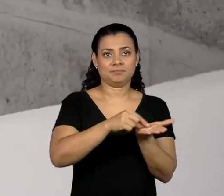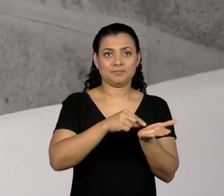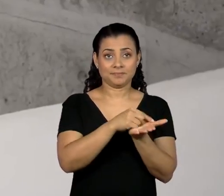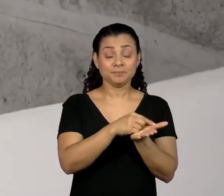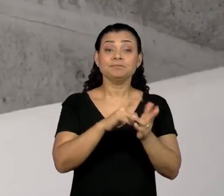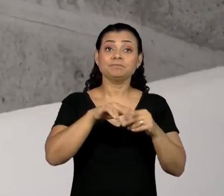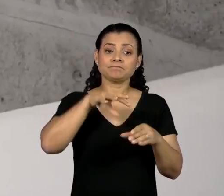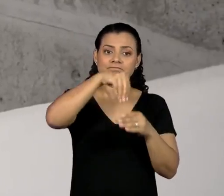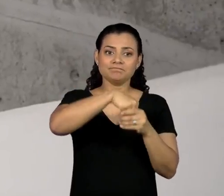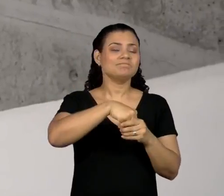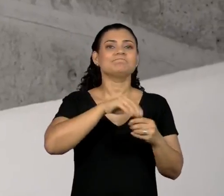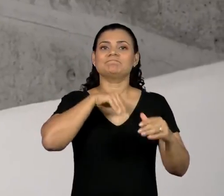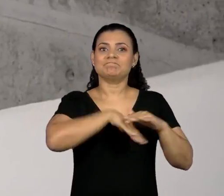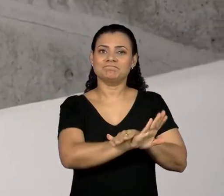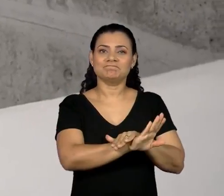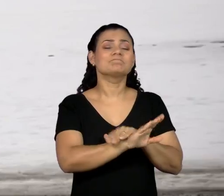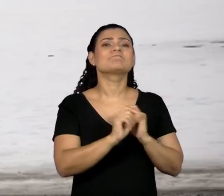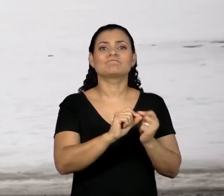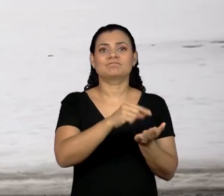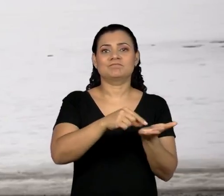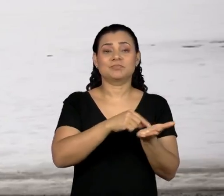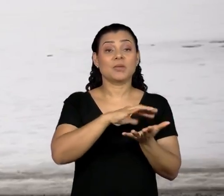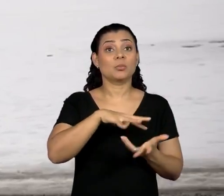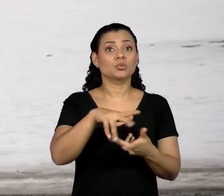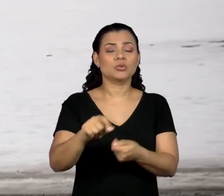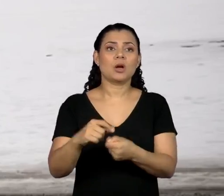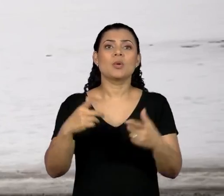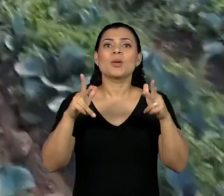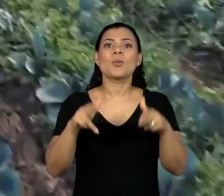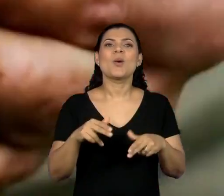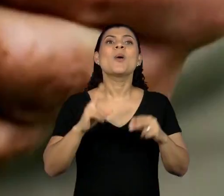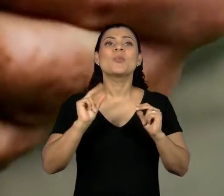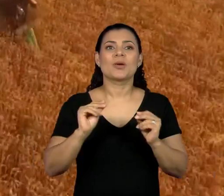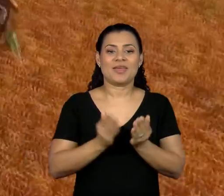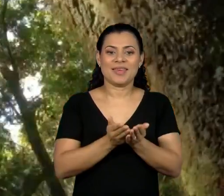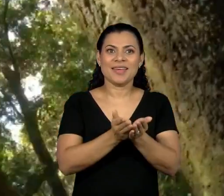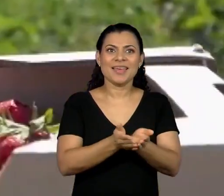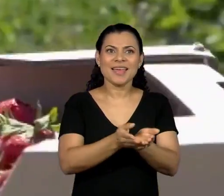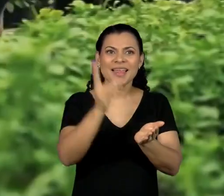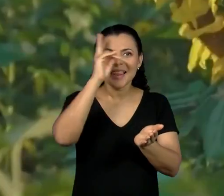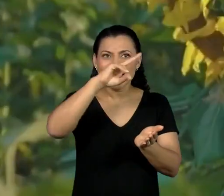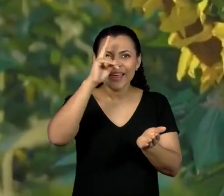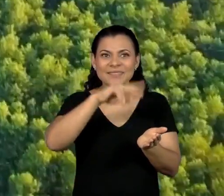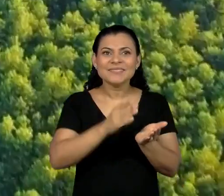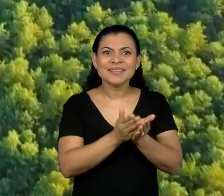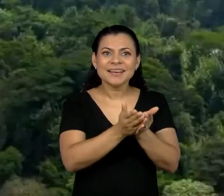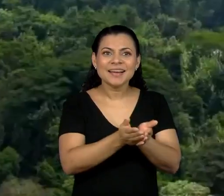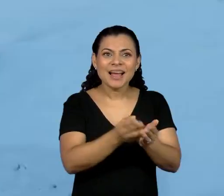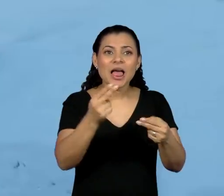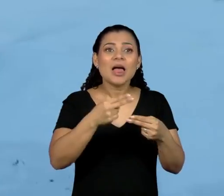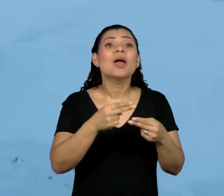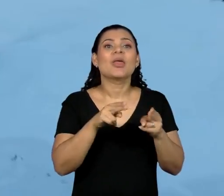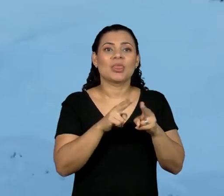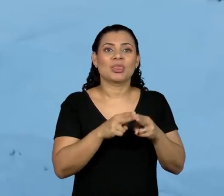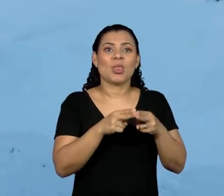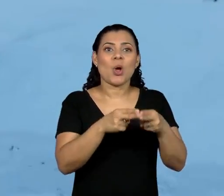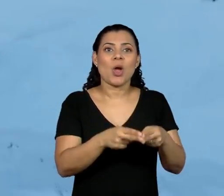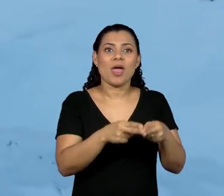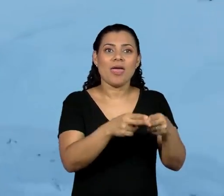O Banco Mundial de Sementes, uma arca de Noé das espécies vegetais do planeta.